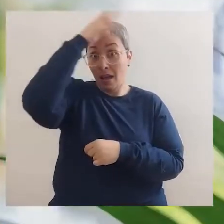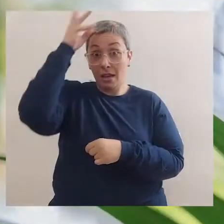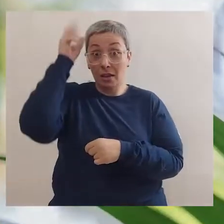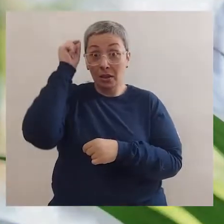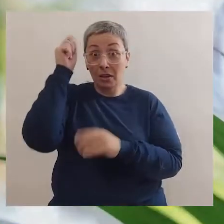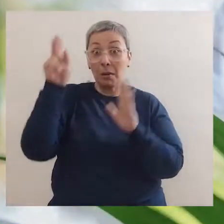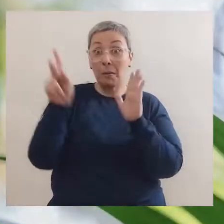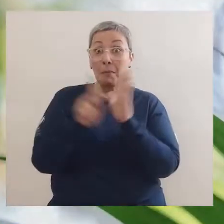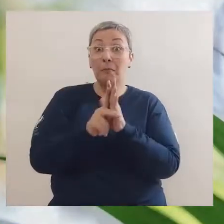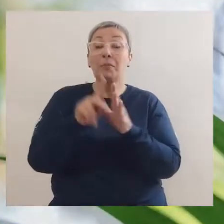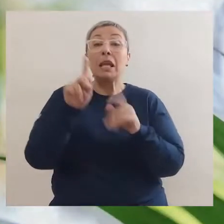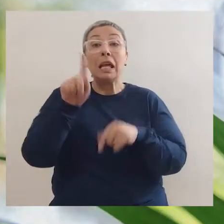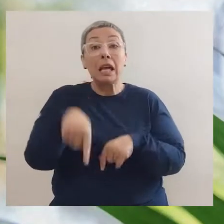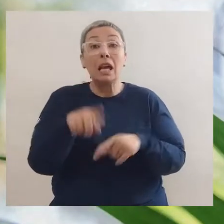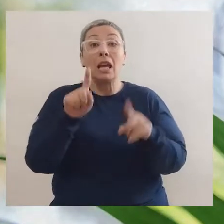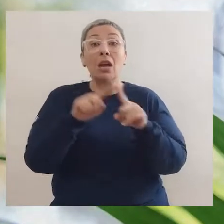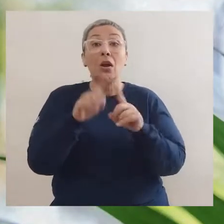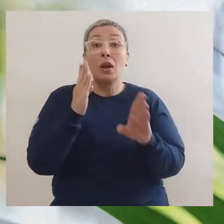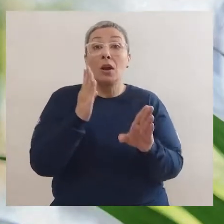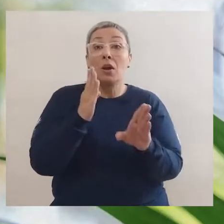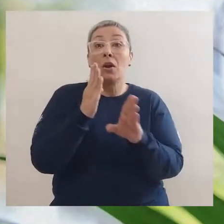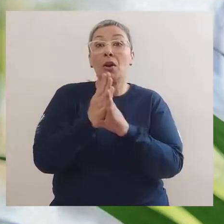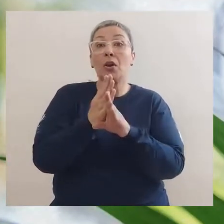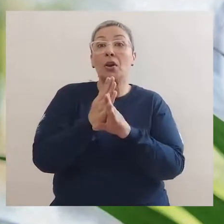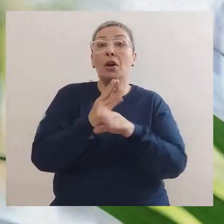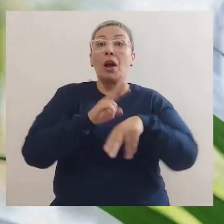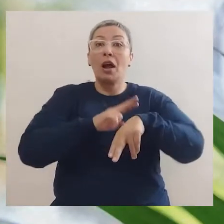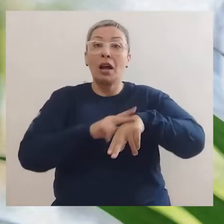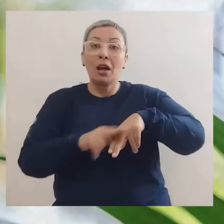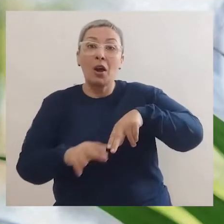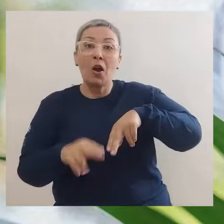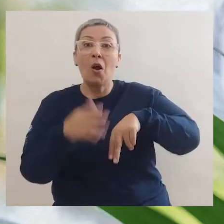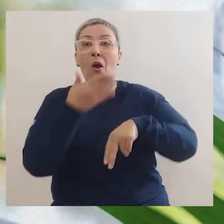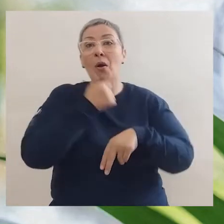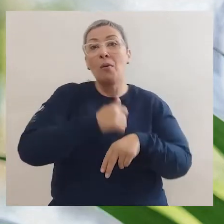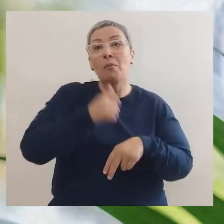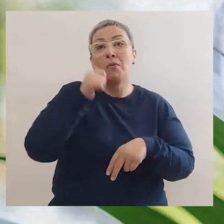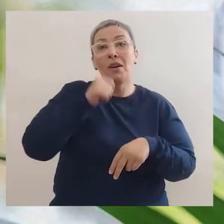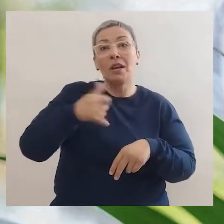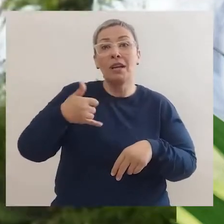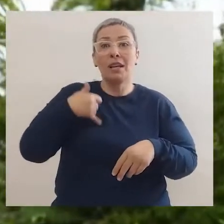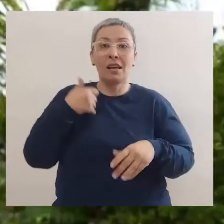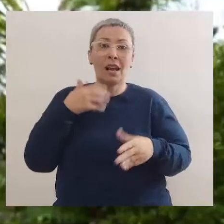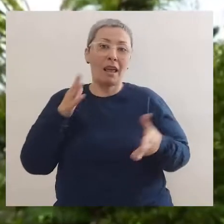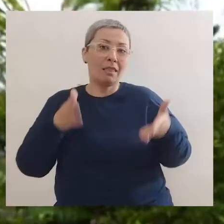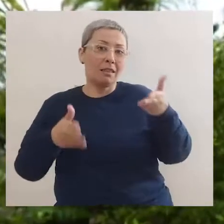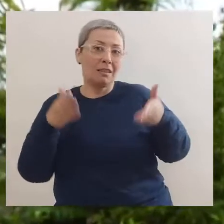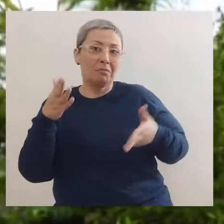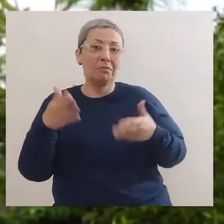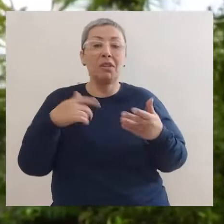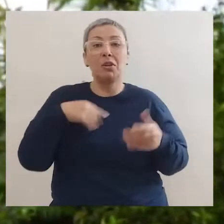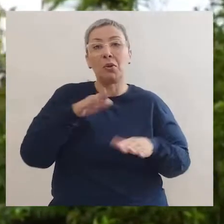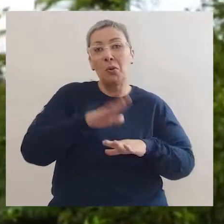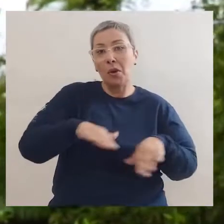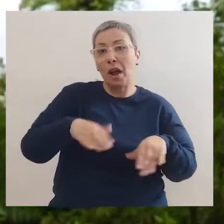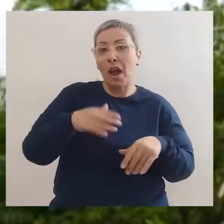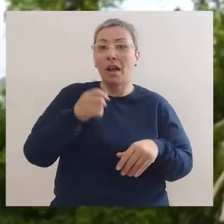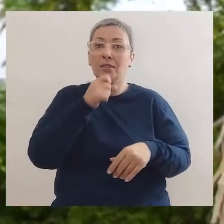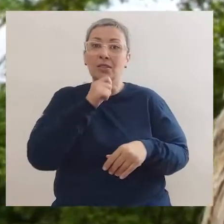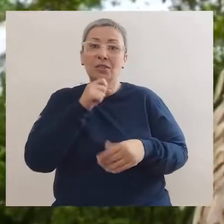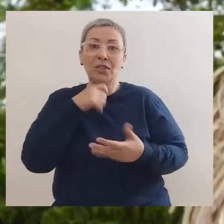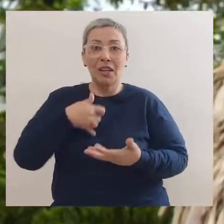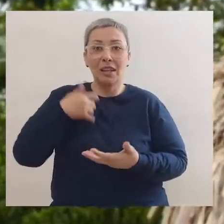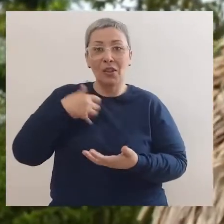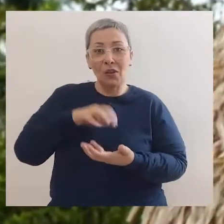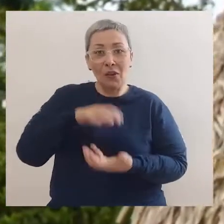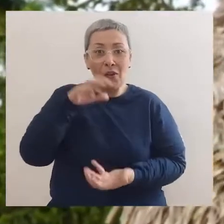pessoa e a etnia, né, a qual eles pertencem, eles também identificam o gênero, homem, mulher, né, faixa etária,